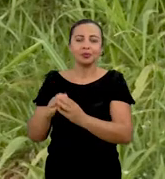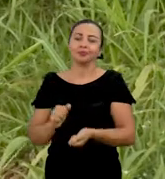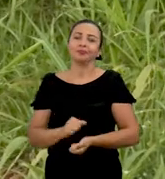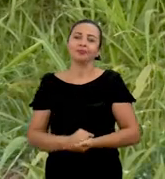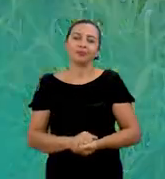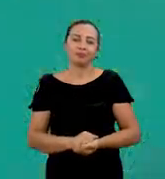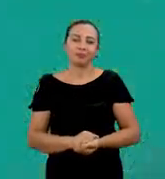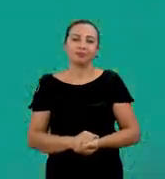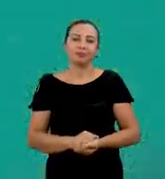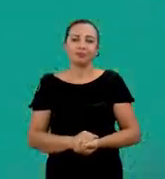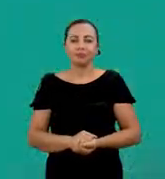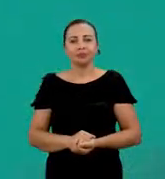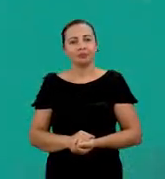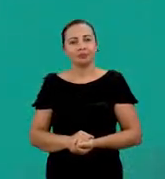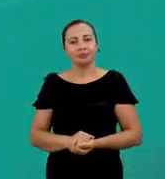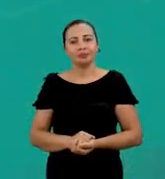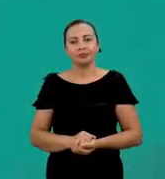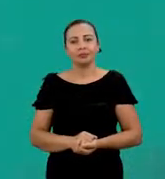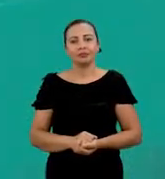tilápia e